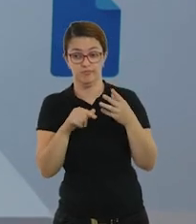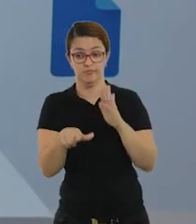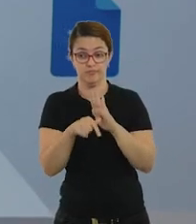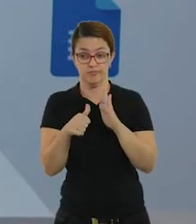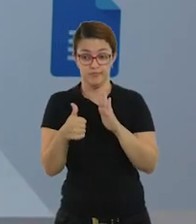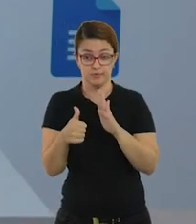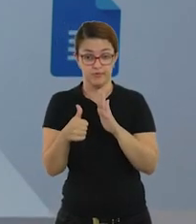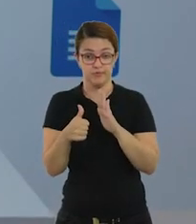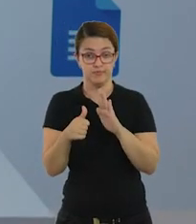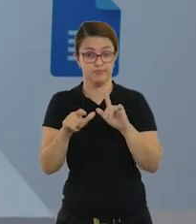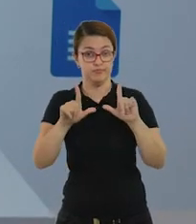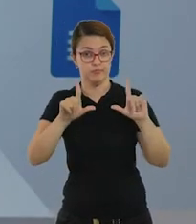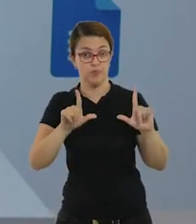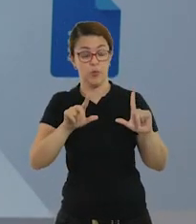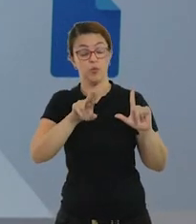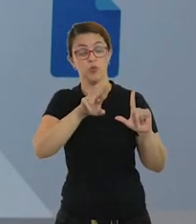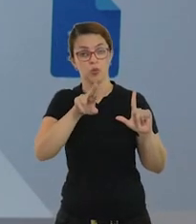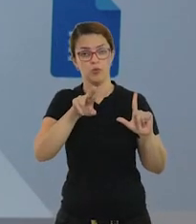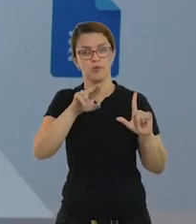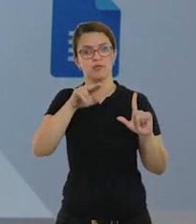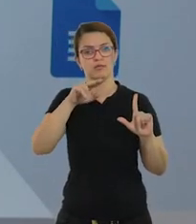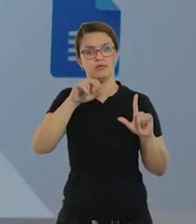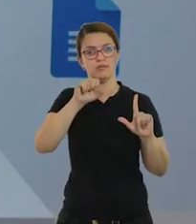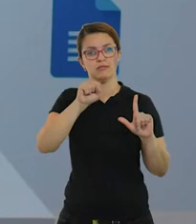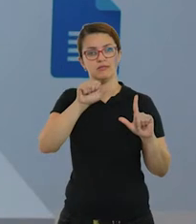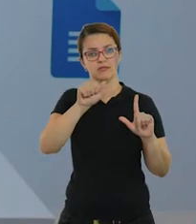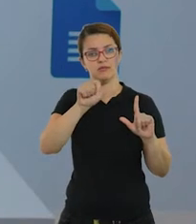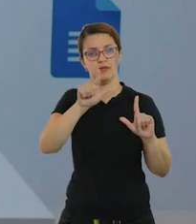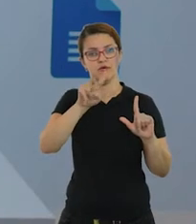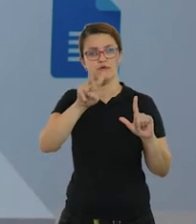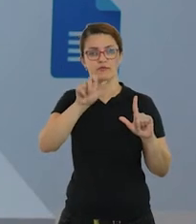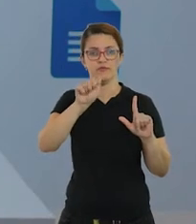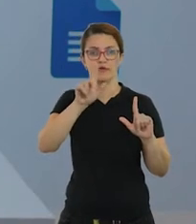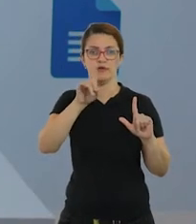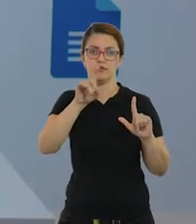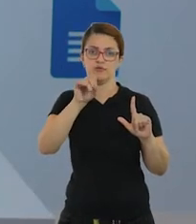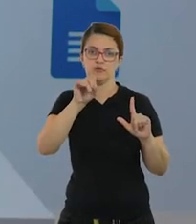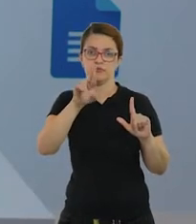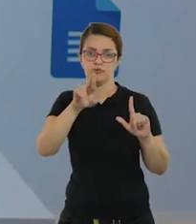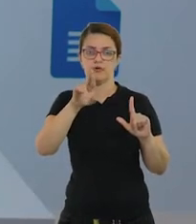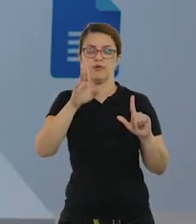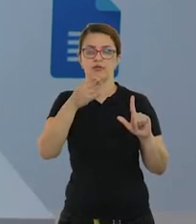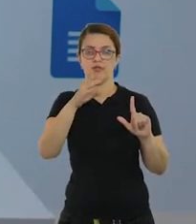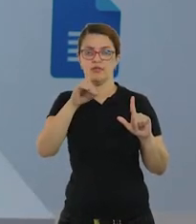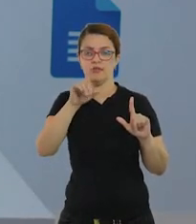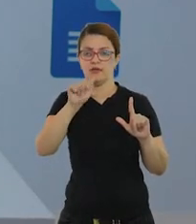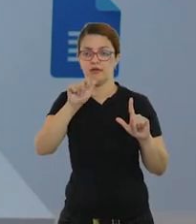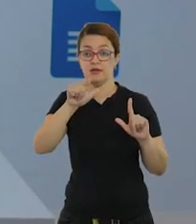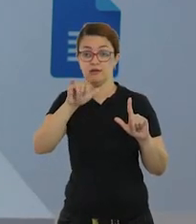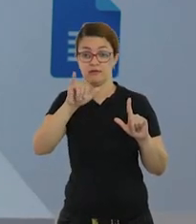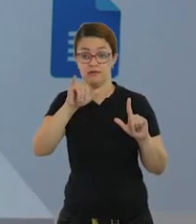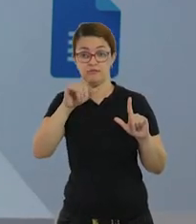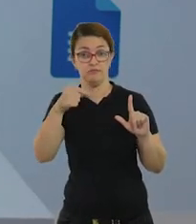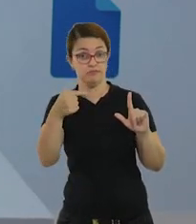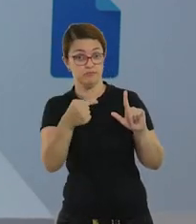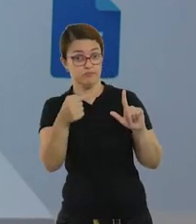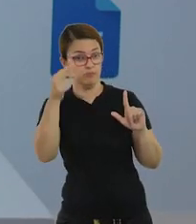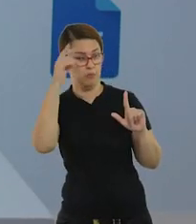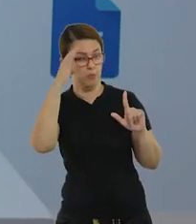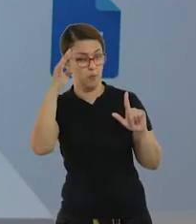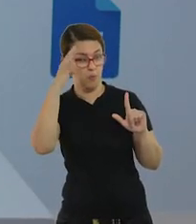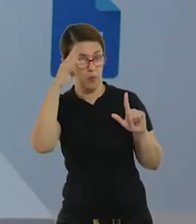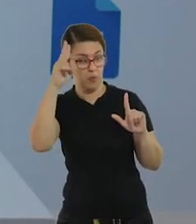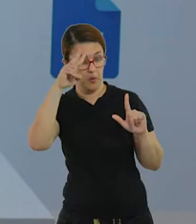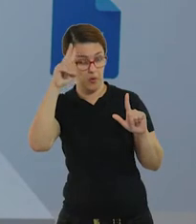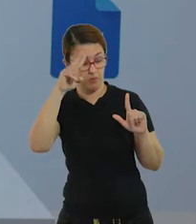obra é do artista Salvador Dalí. Essa obra se chama A Persistência da Memória. Se por um acaso depois vocês quiserem pesquisar